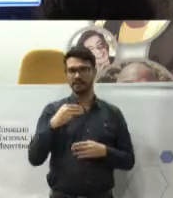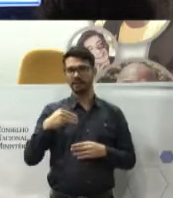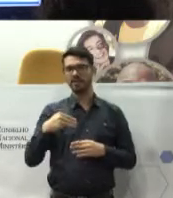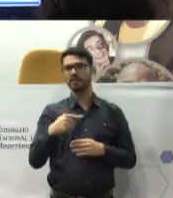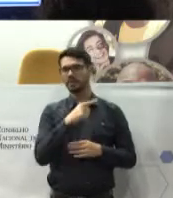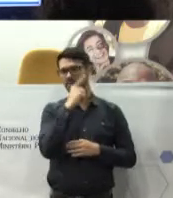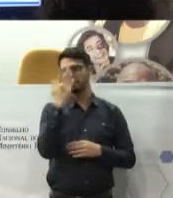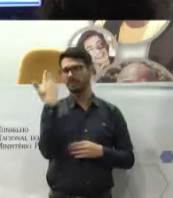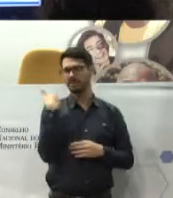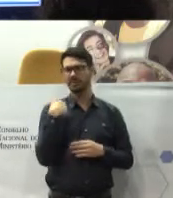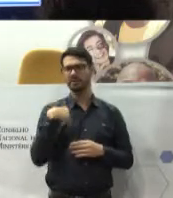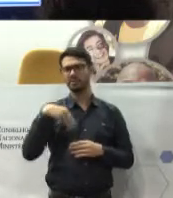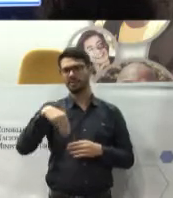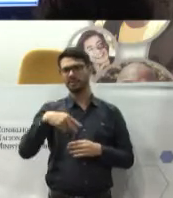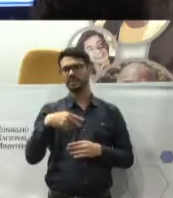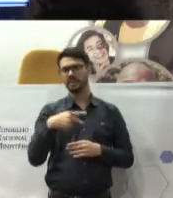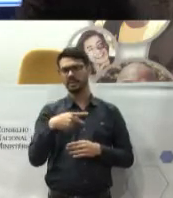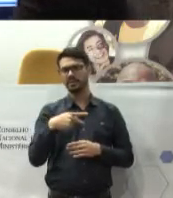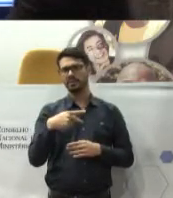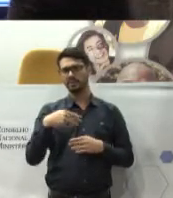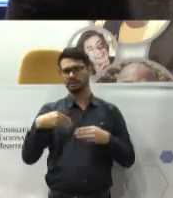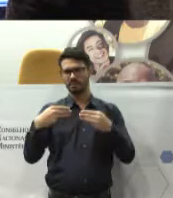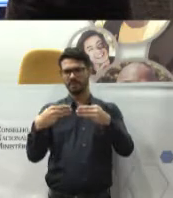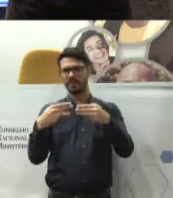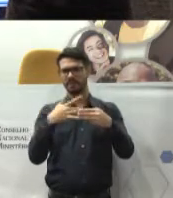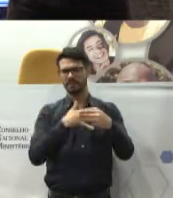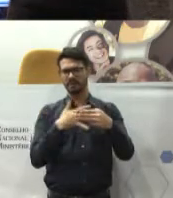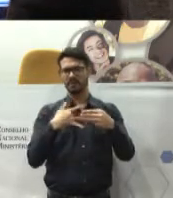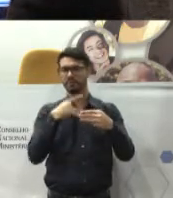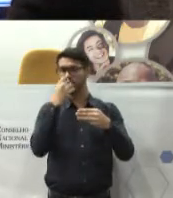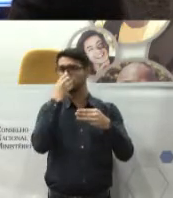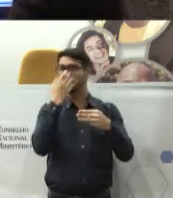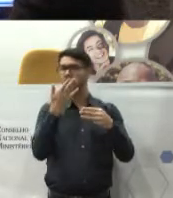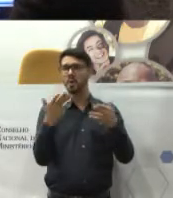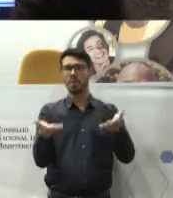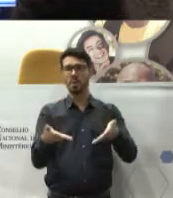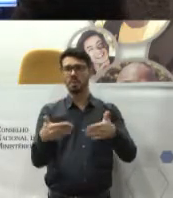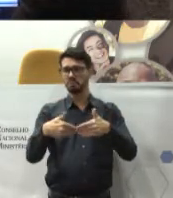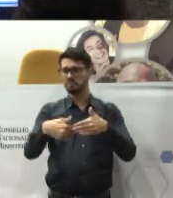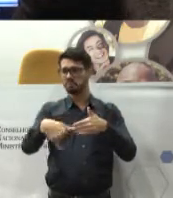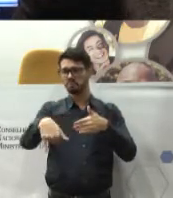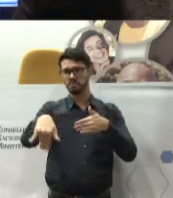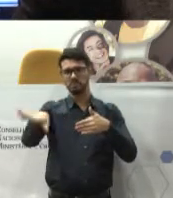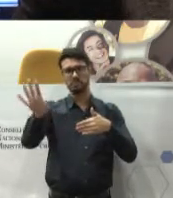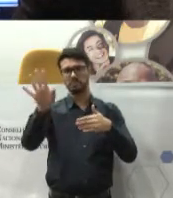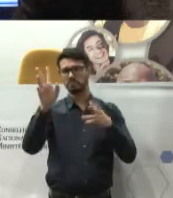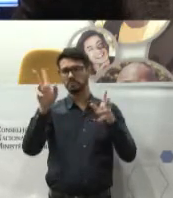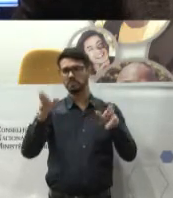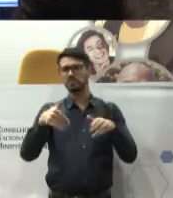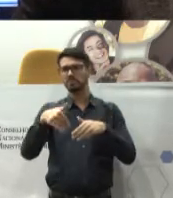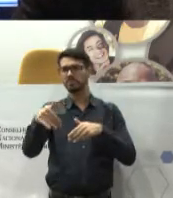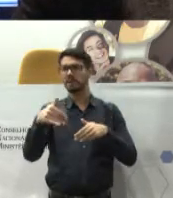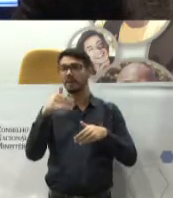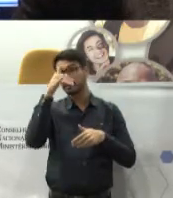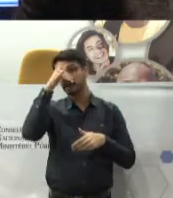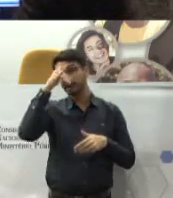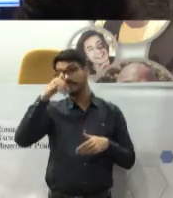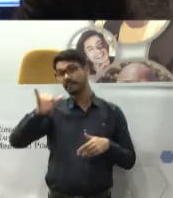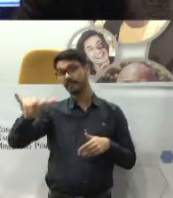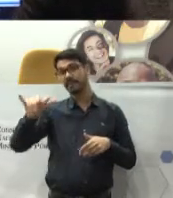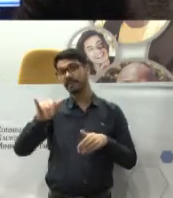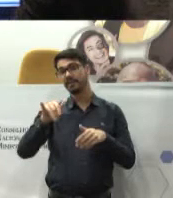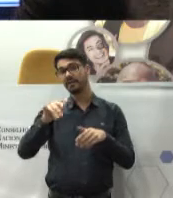bom. Deixou de existir. Hoje está jogado numa vala comum do E-Saúde. Mas previa isso.